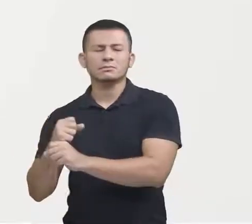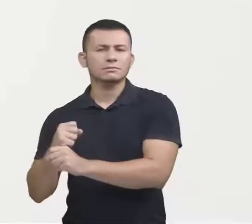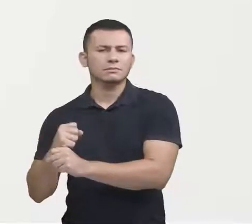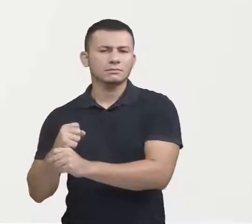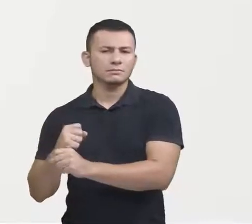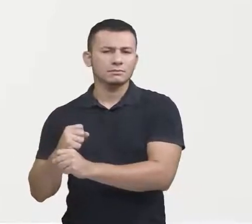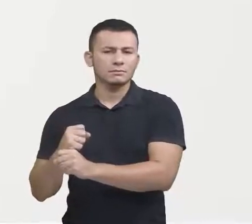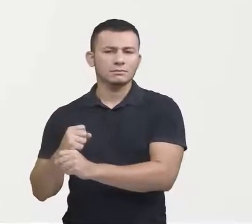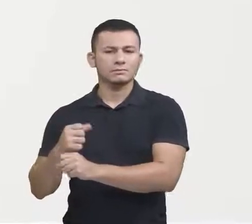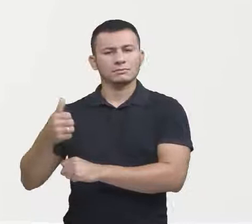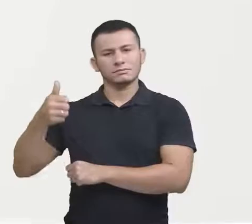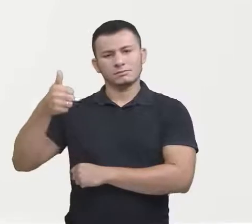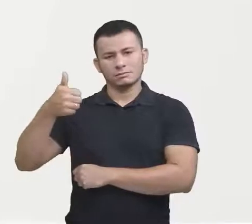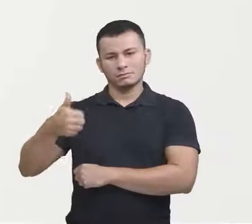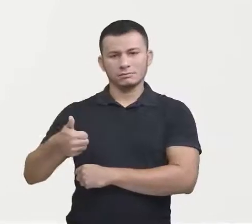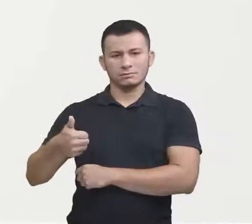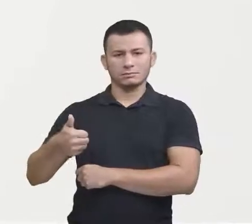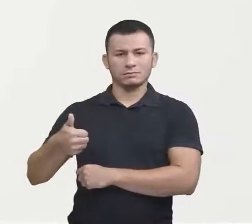número